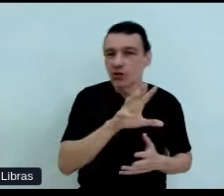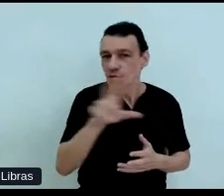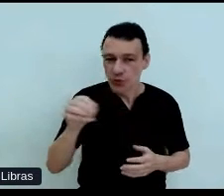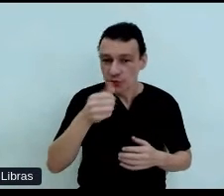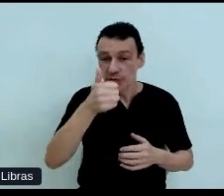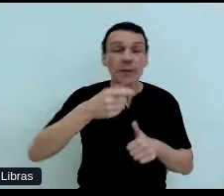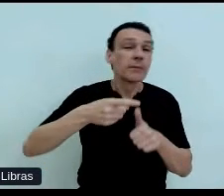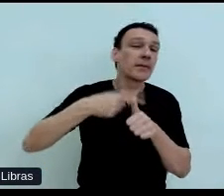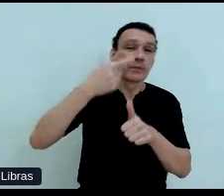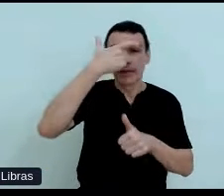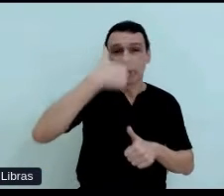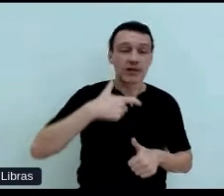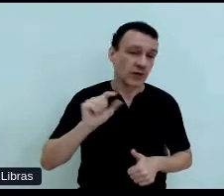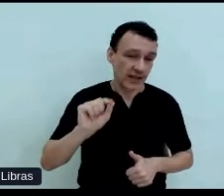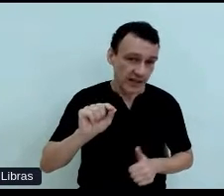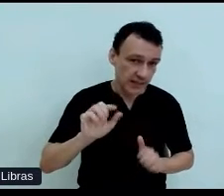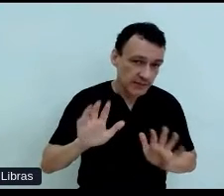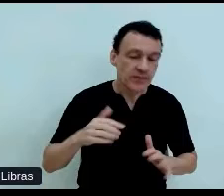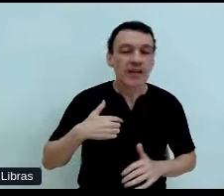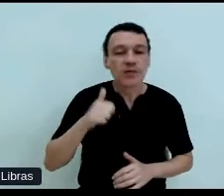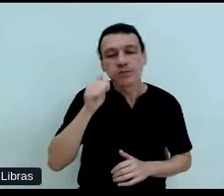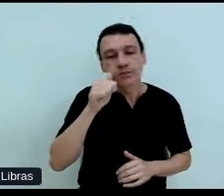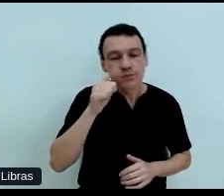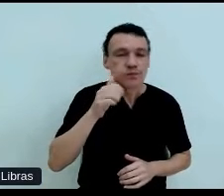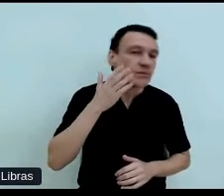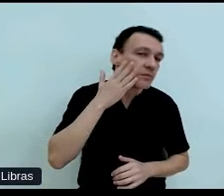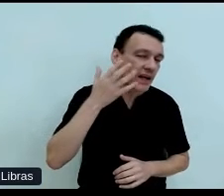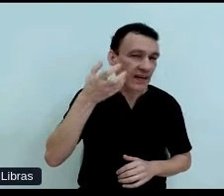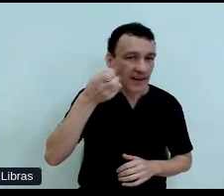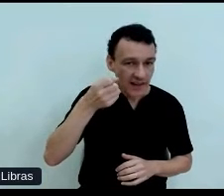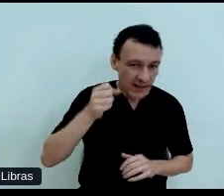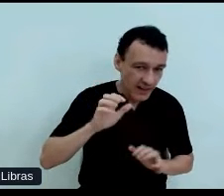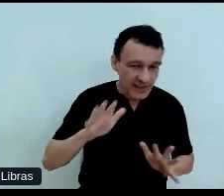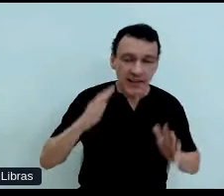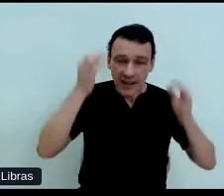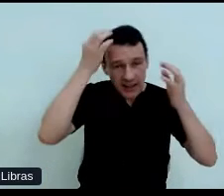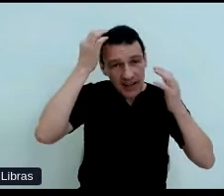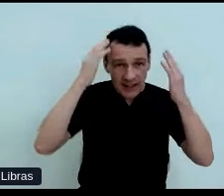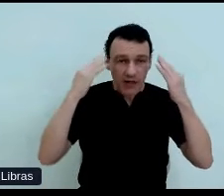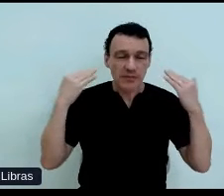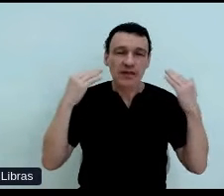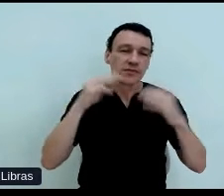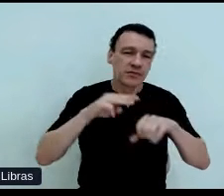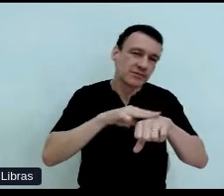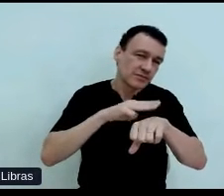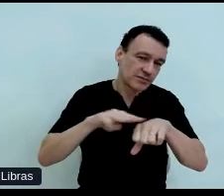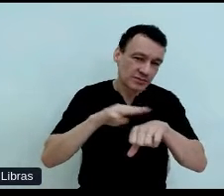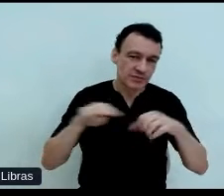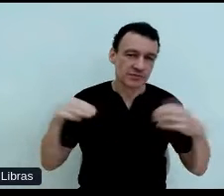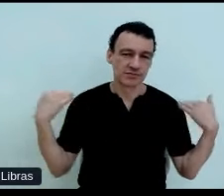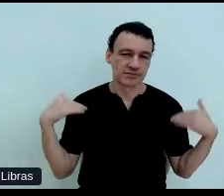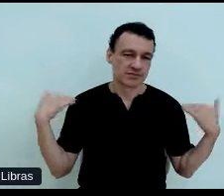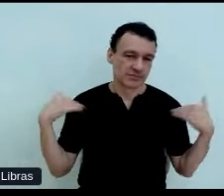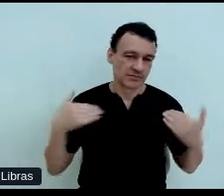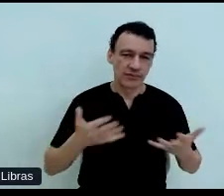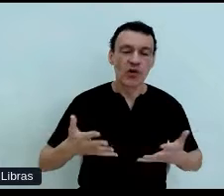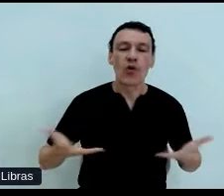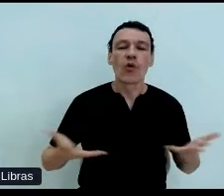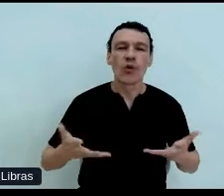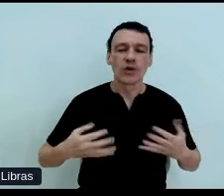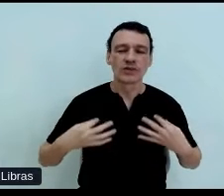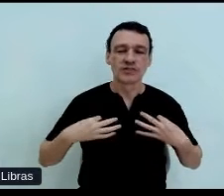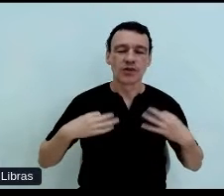autodescrever. Eu sou uma mulher de pele clara, cabelos castanhos na altura do ombro. Hoje eu visto uma blusa